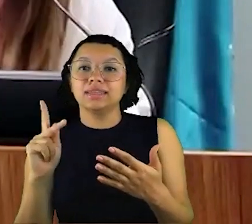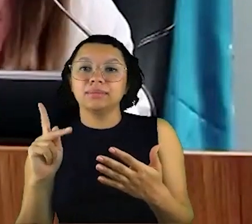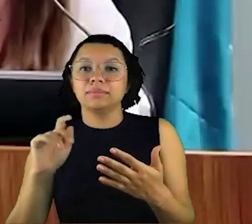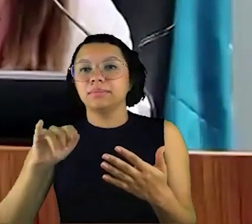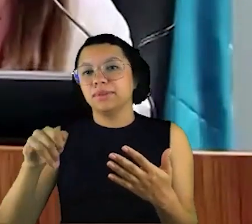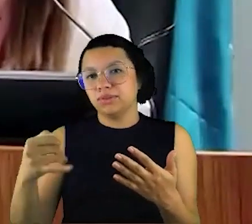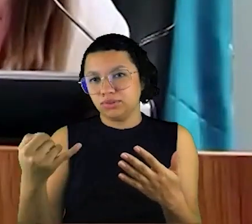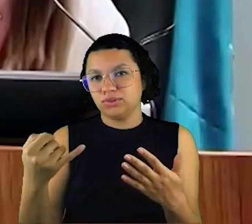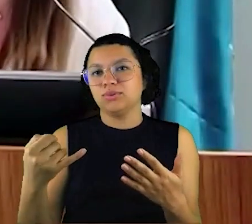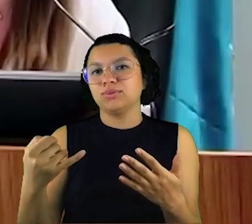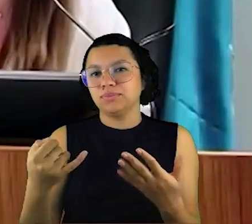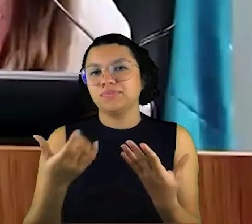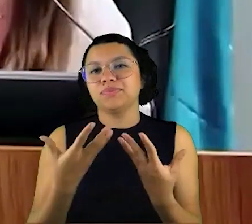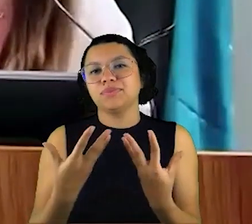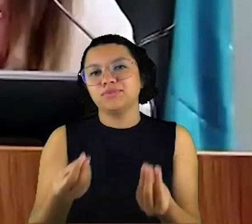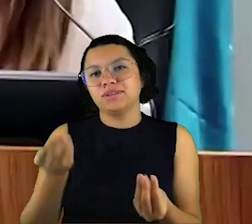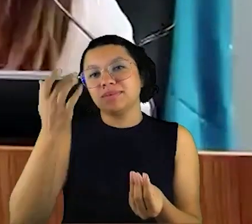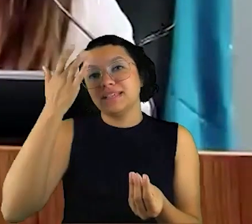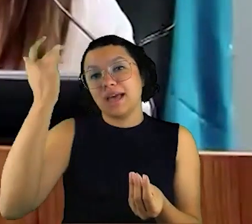IDPJ.